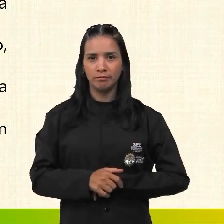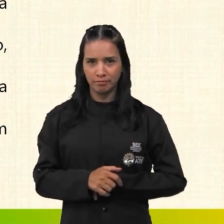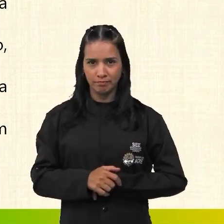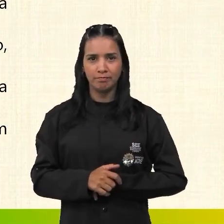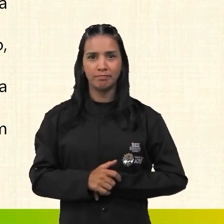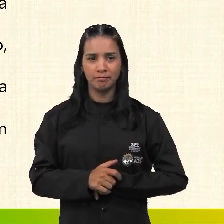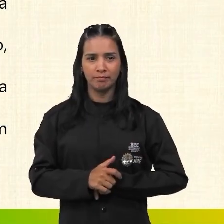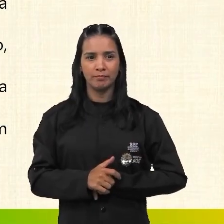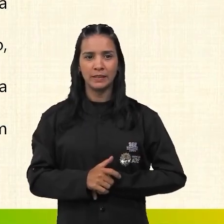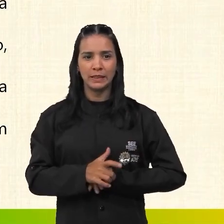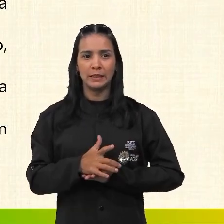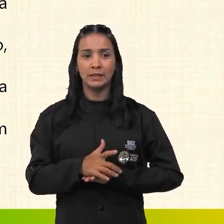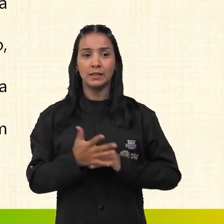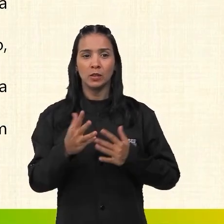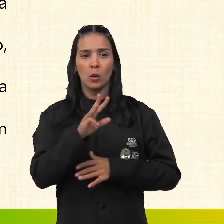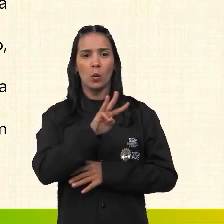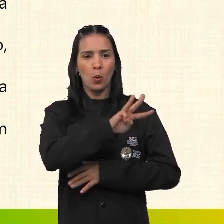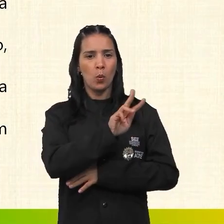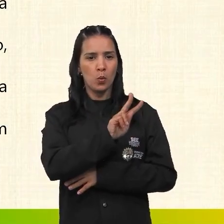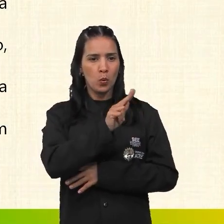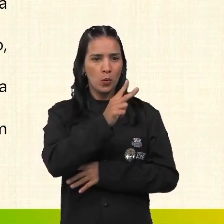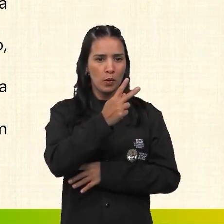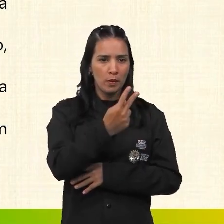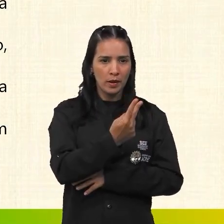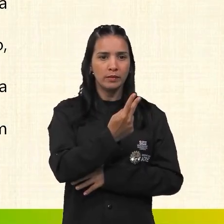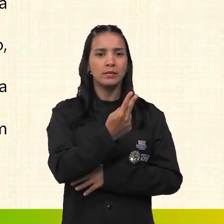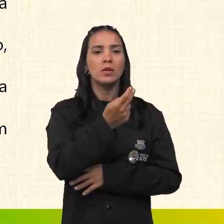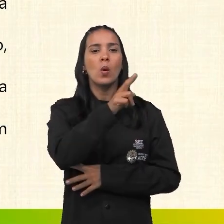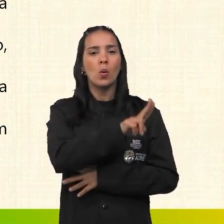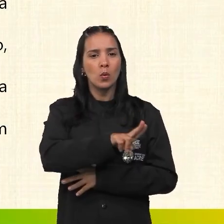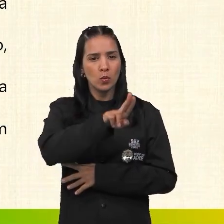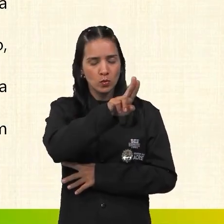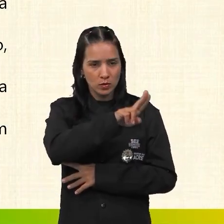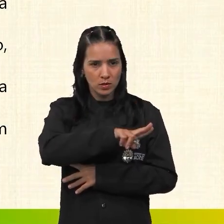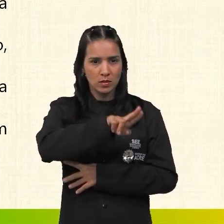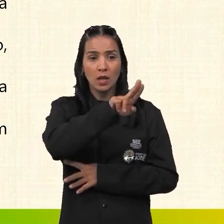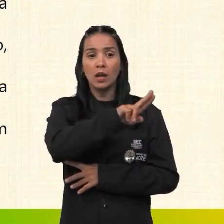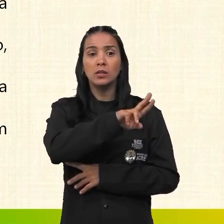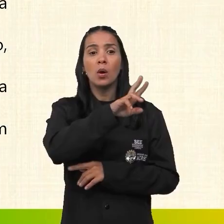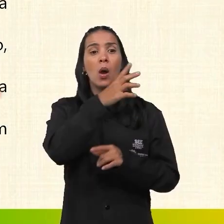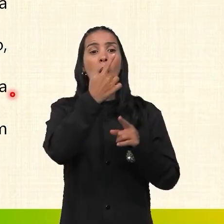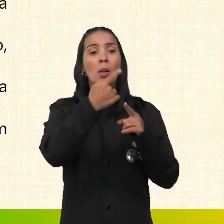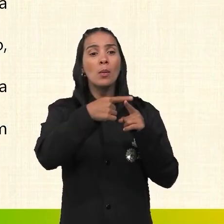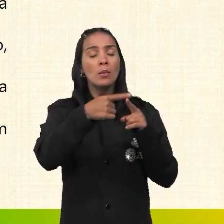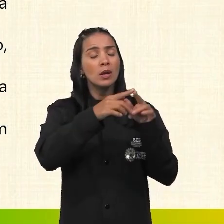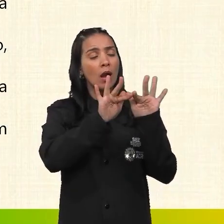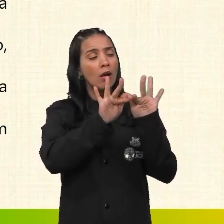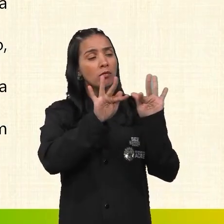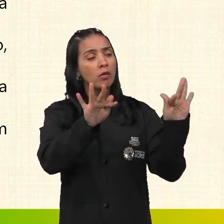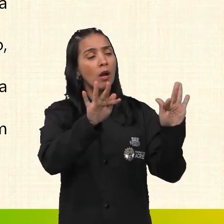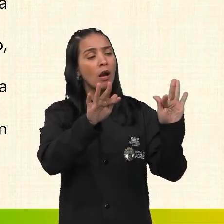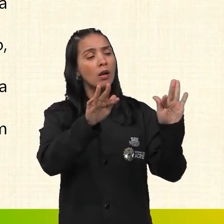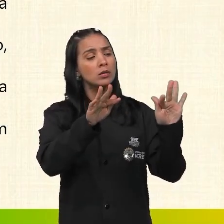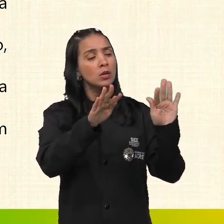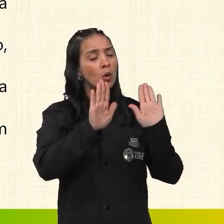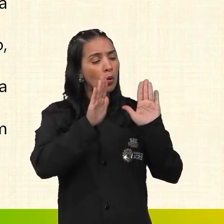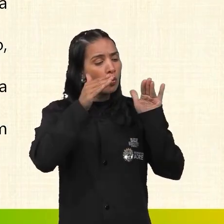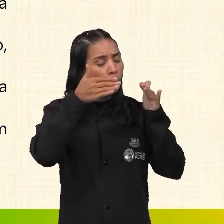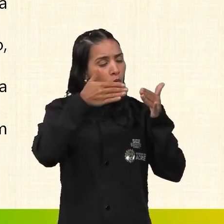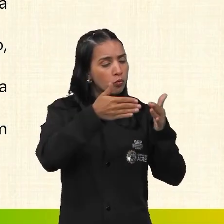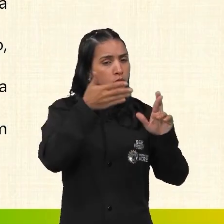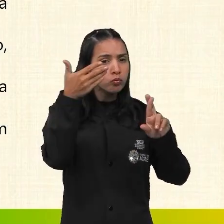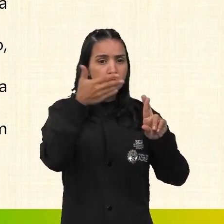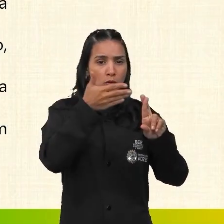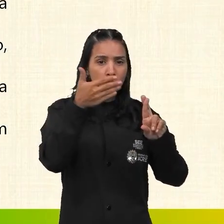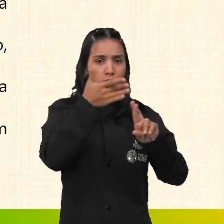Letra D. O W8 question what, o pronome interrogativo what, foi usado porque a frase se refere a